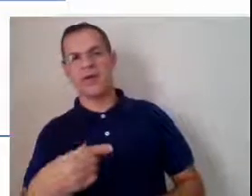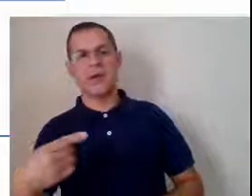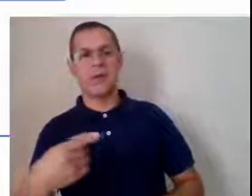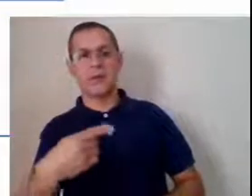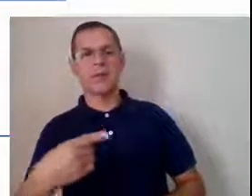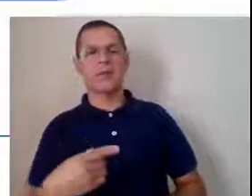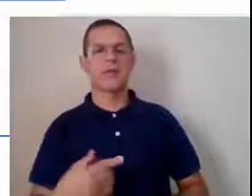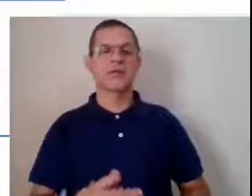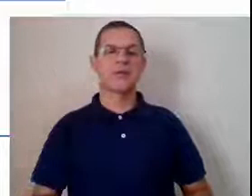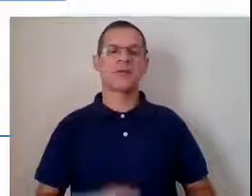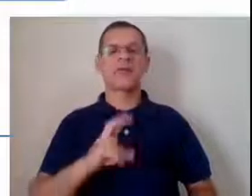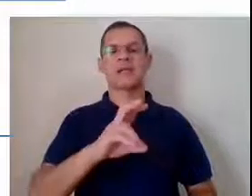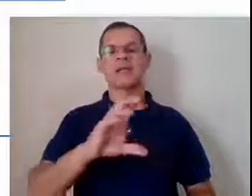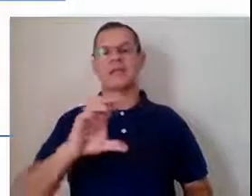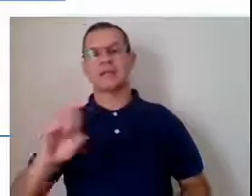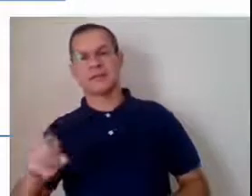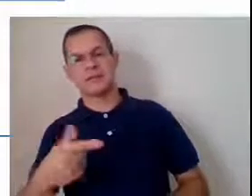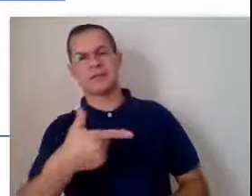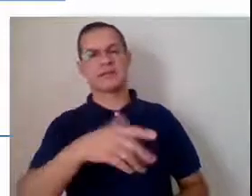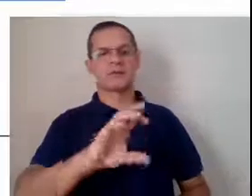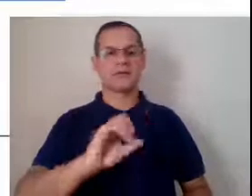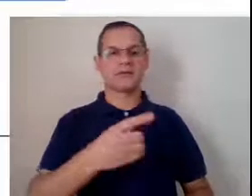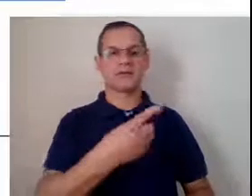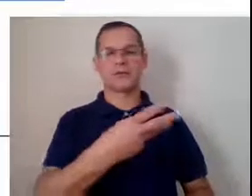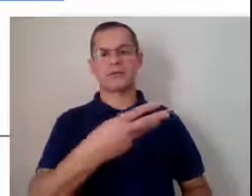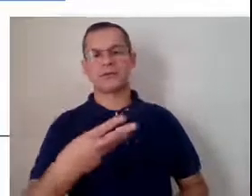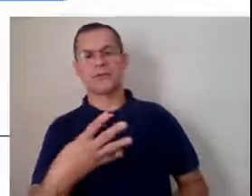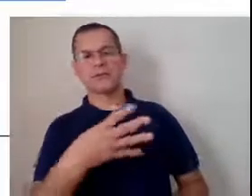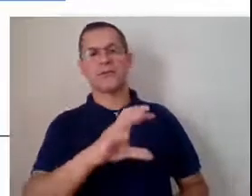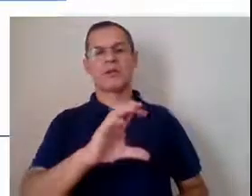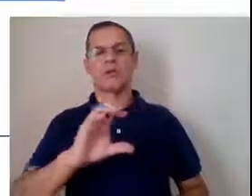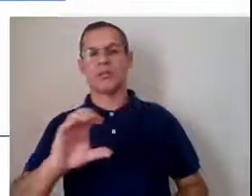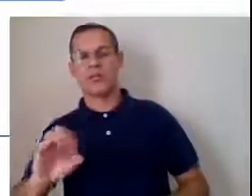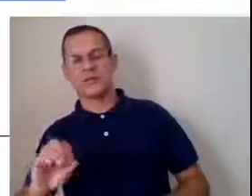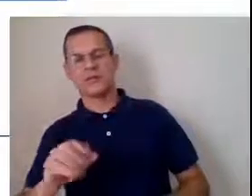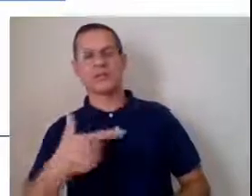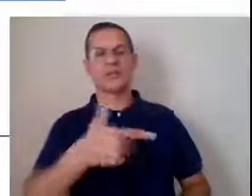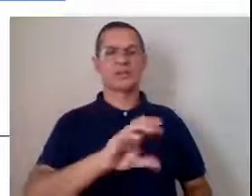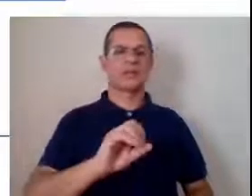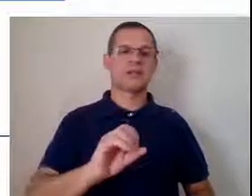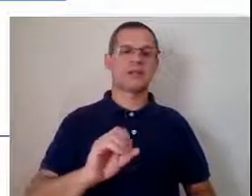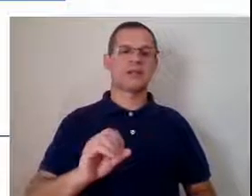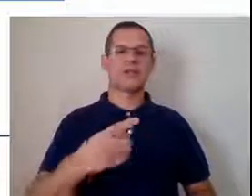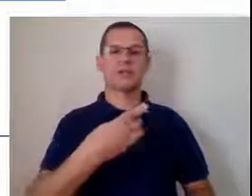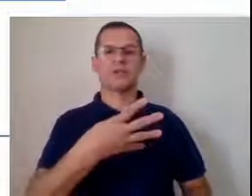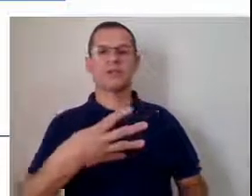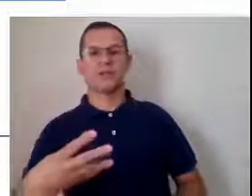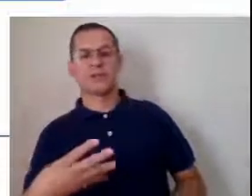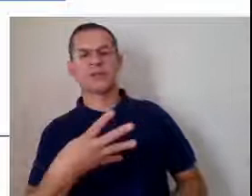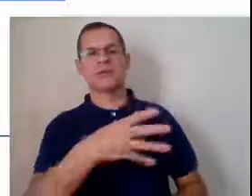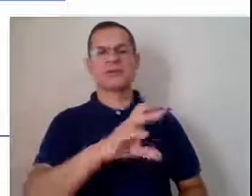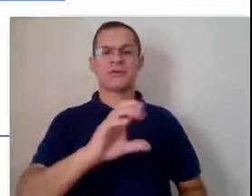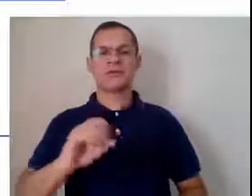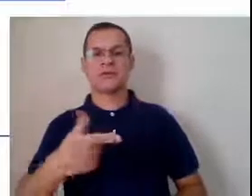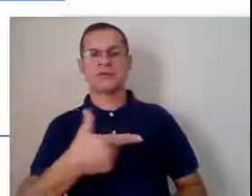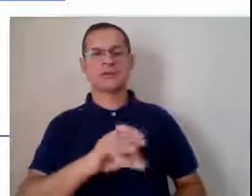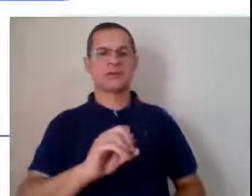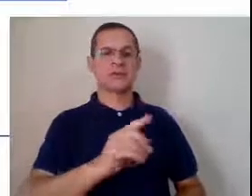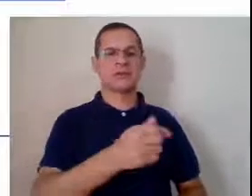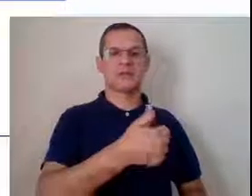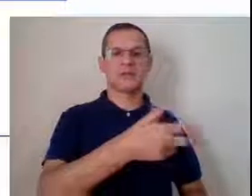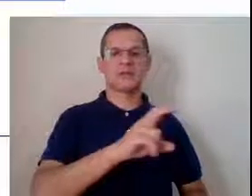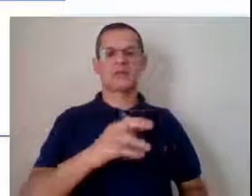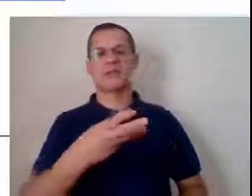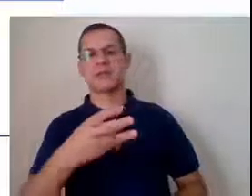baixar. 500. Em 2013, 400. Em 2014, 400.